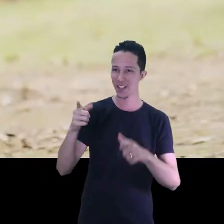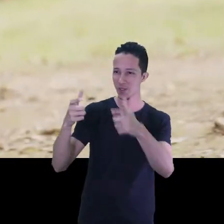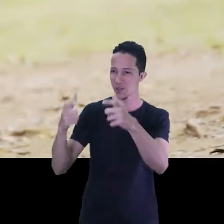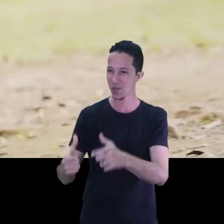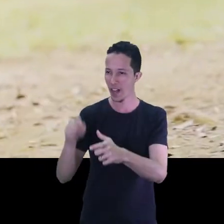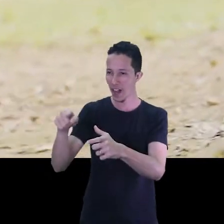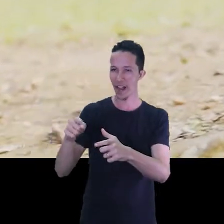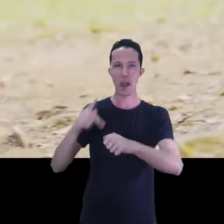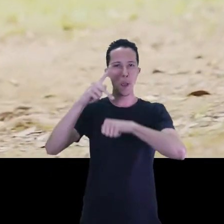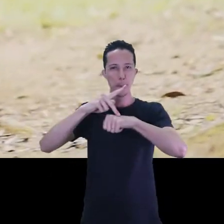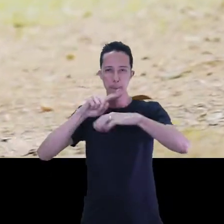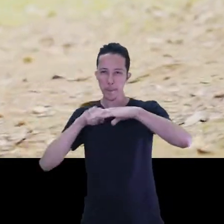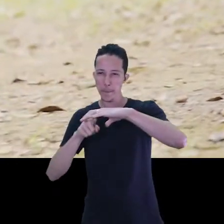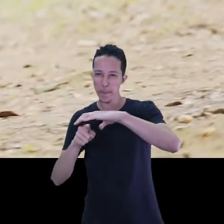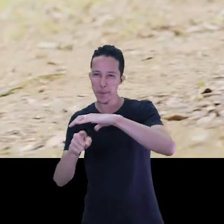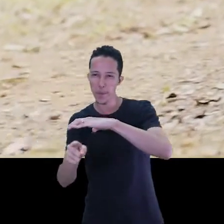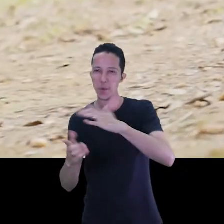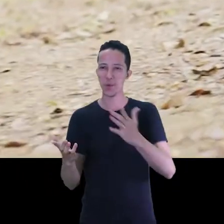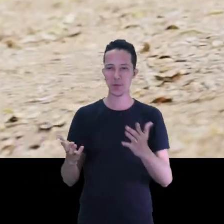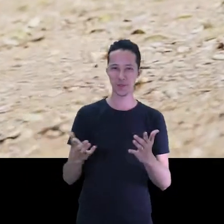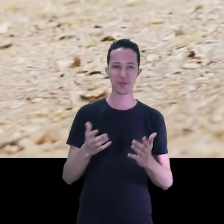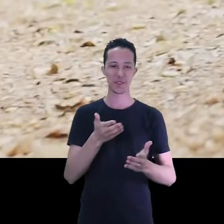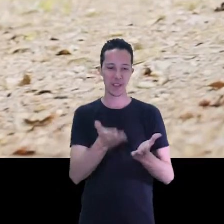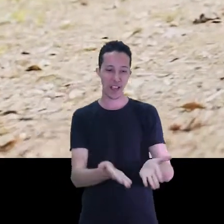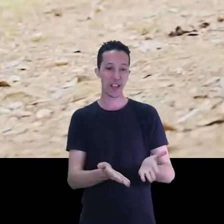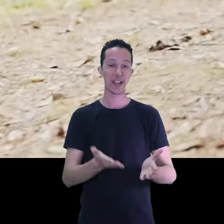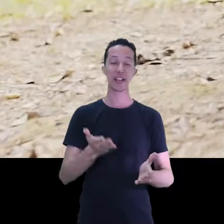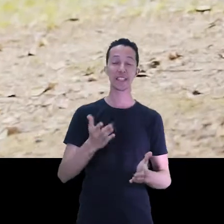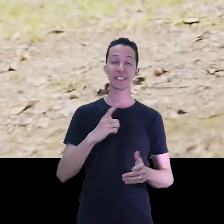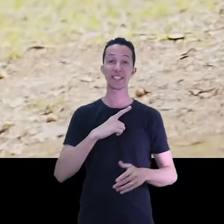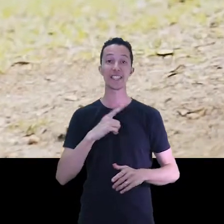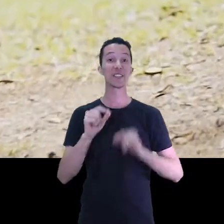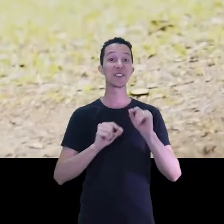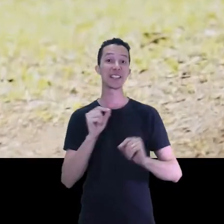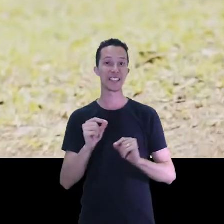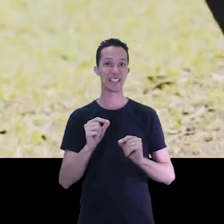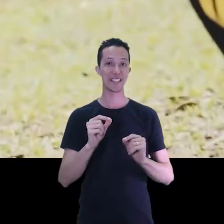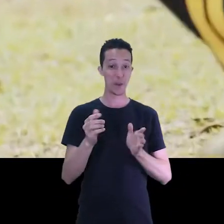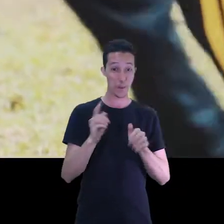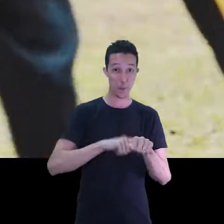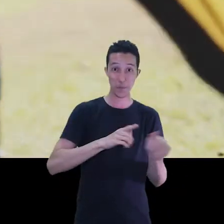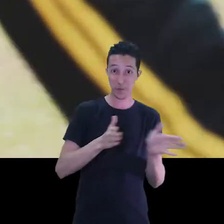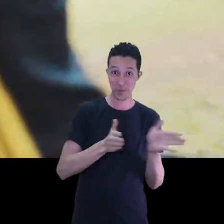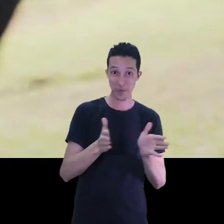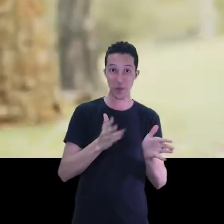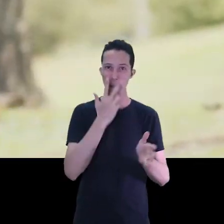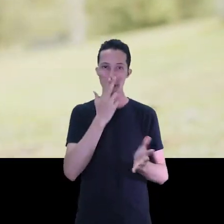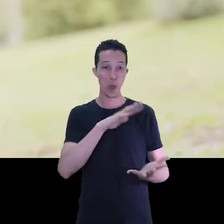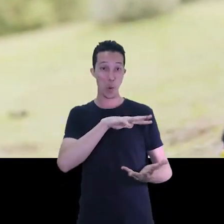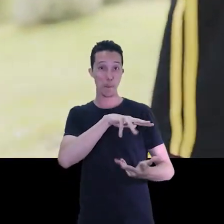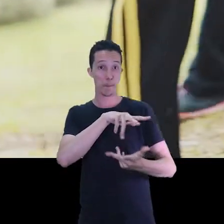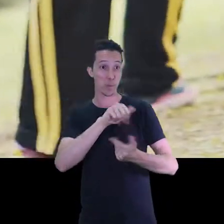surge um cantinho lá que vira um calabouço e ali se cria temporariamente um